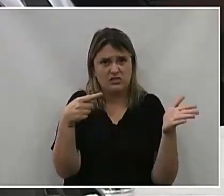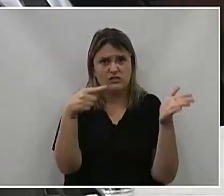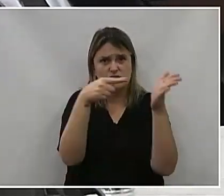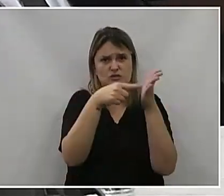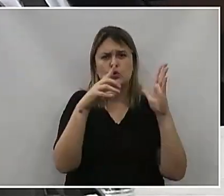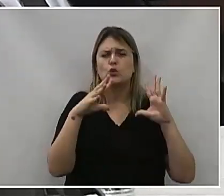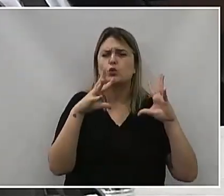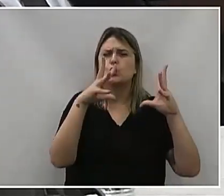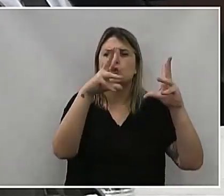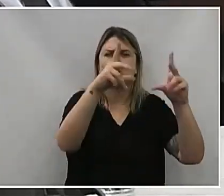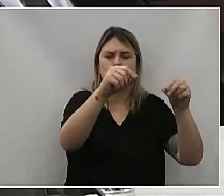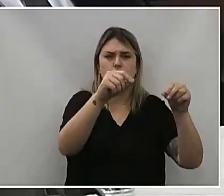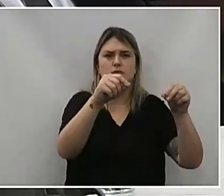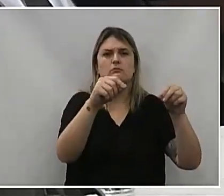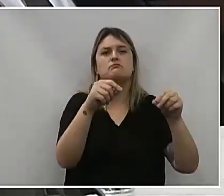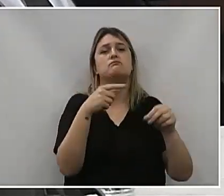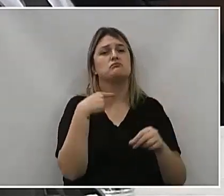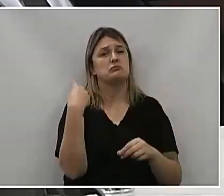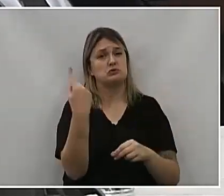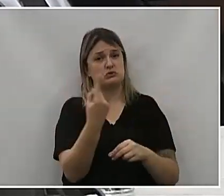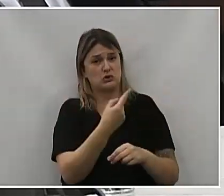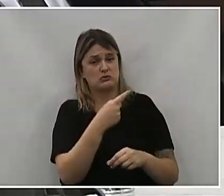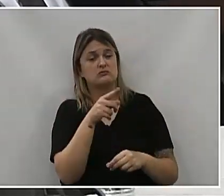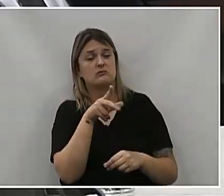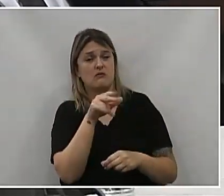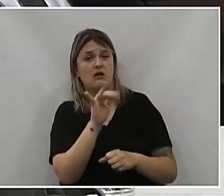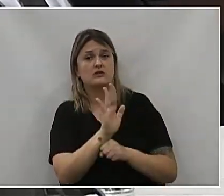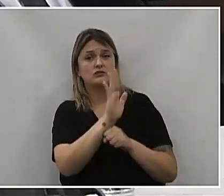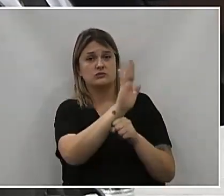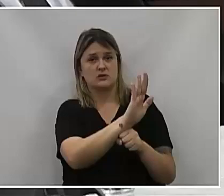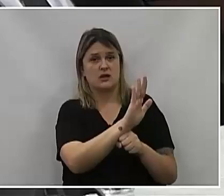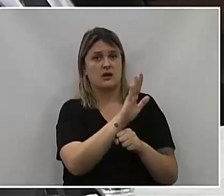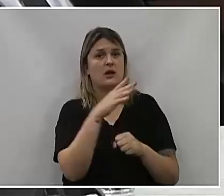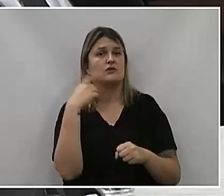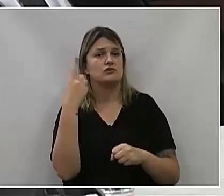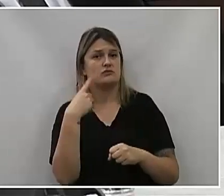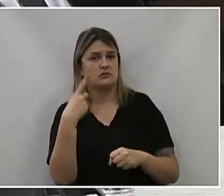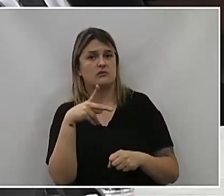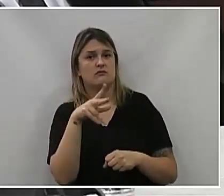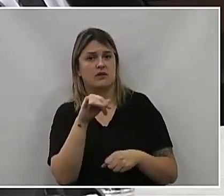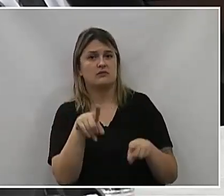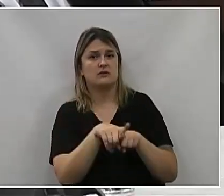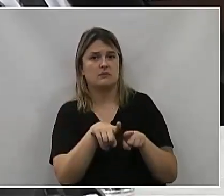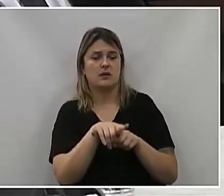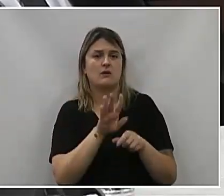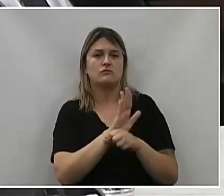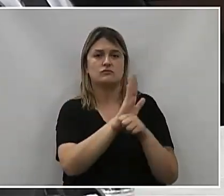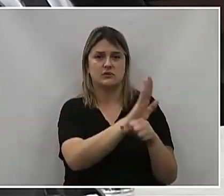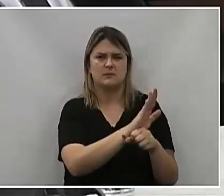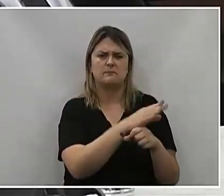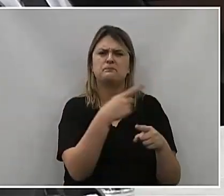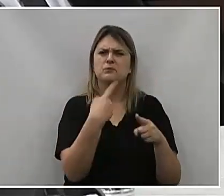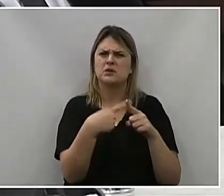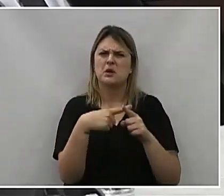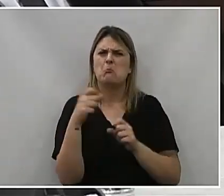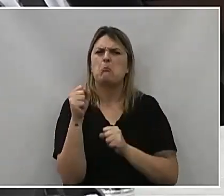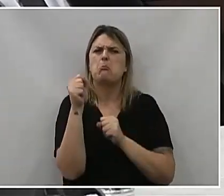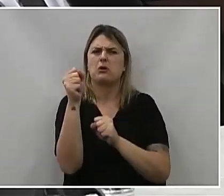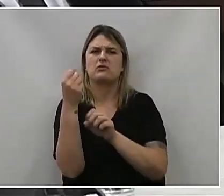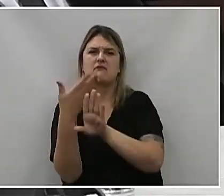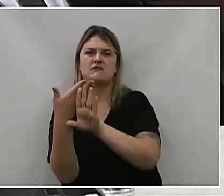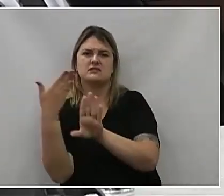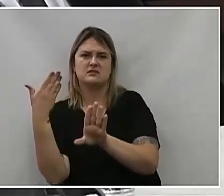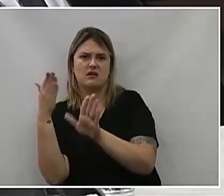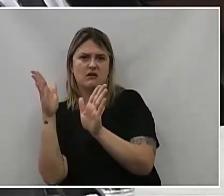denunciar em todos os canais necessários, nós disponibilizamos o jurídico para vocês também. Porque ele pode ter sido